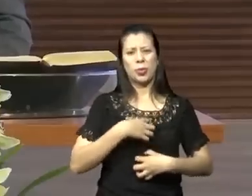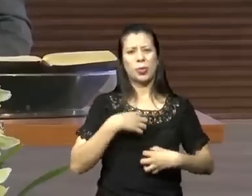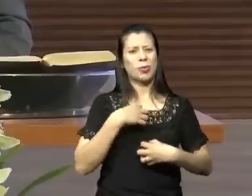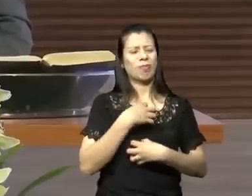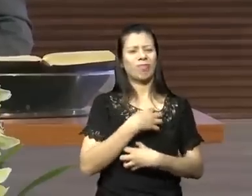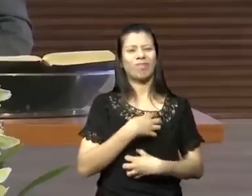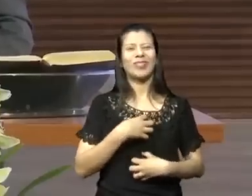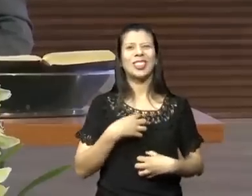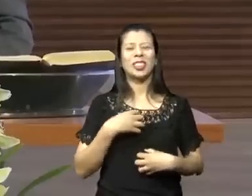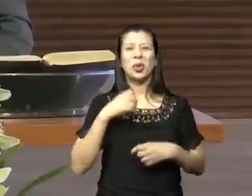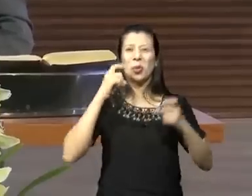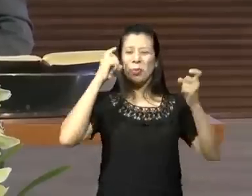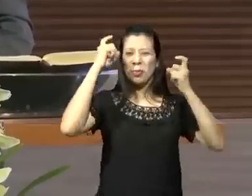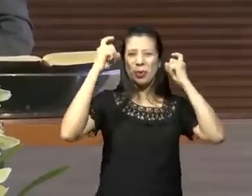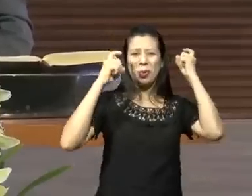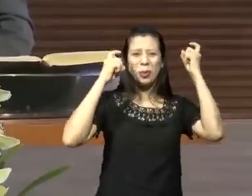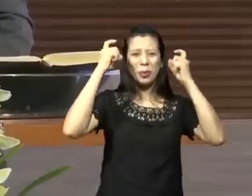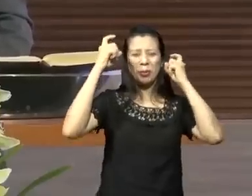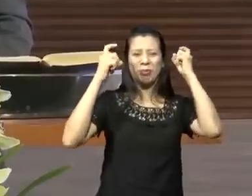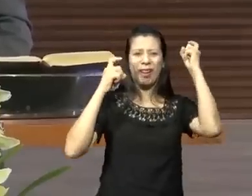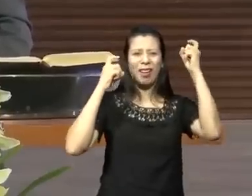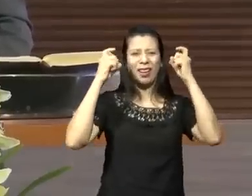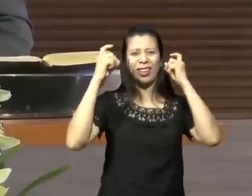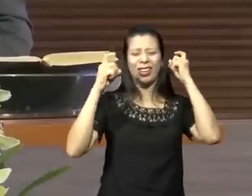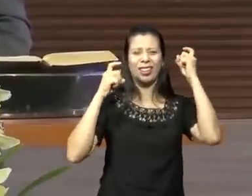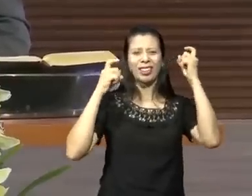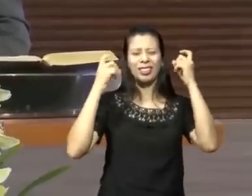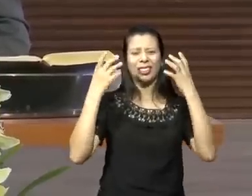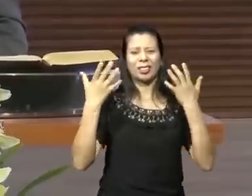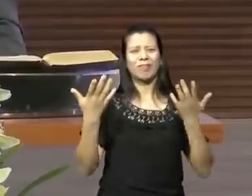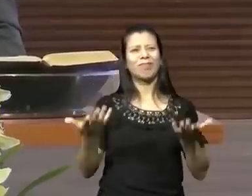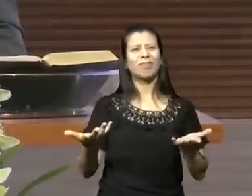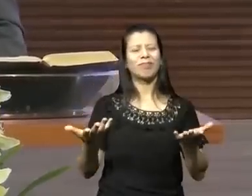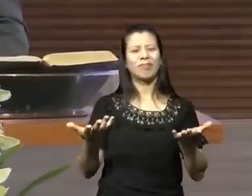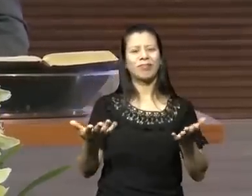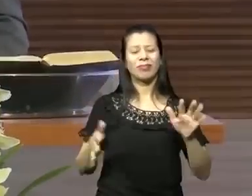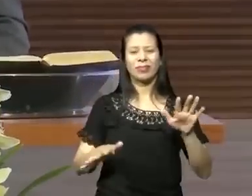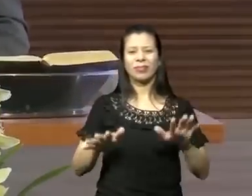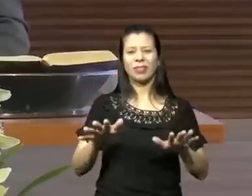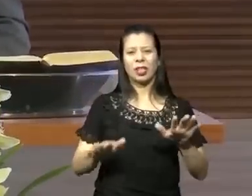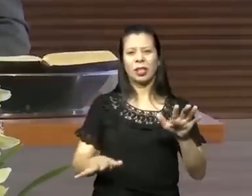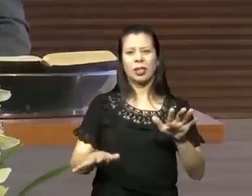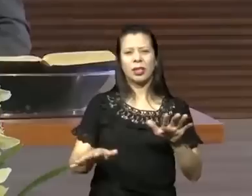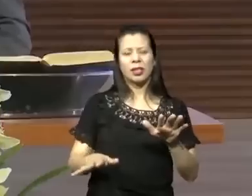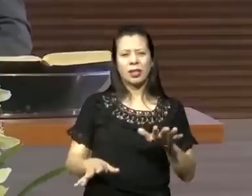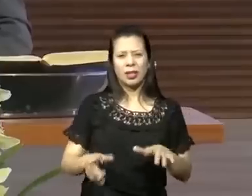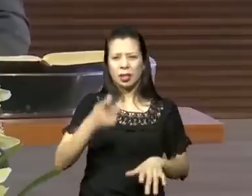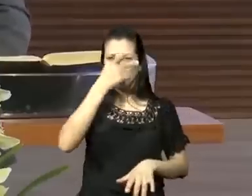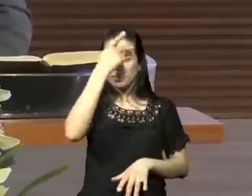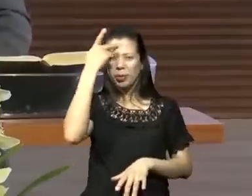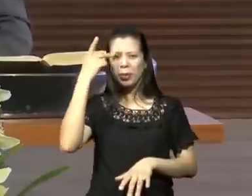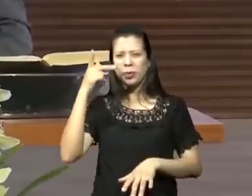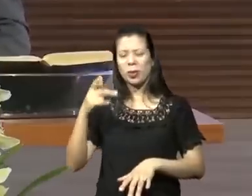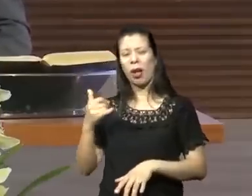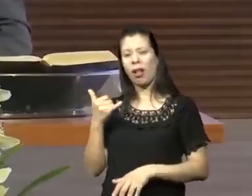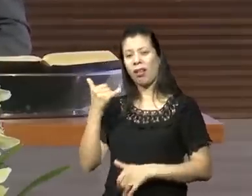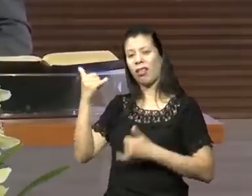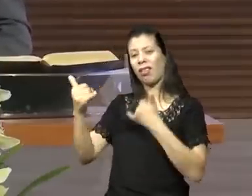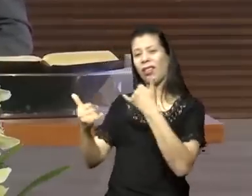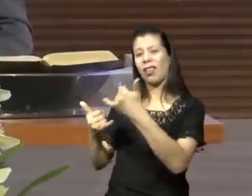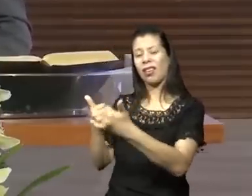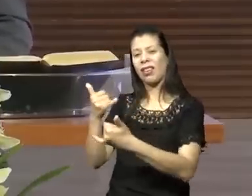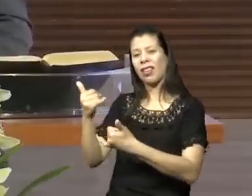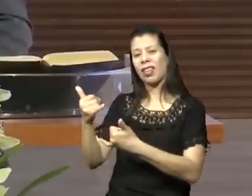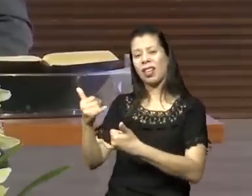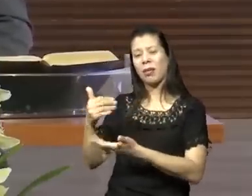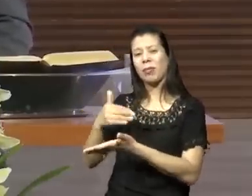o meu estado de espírito e às vezes alguém liga para as secretários assim o que que tá vendo que o pastor que ele tá ansioso que que o pastor que tá triste